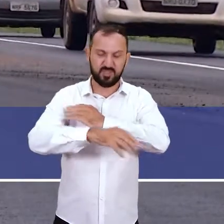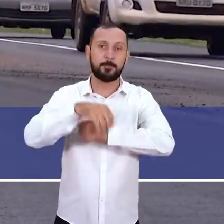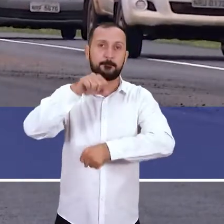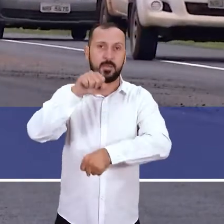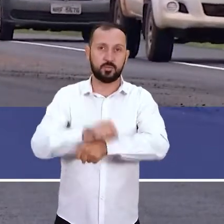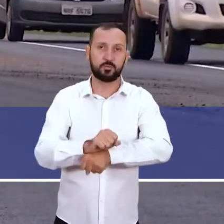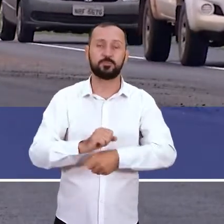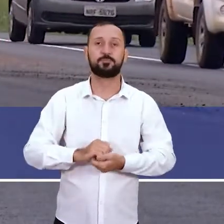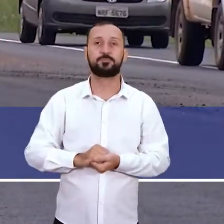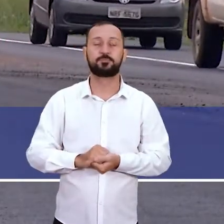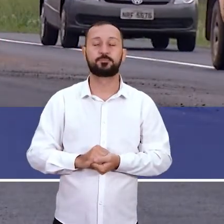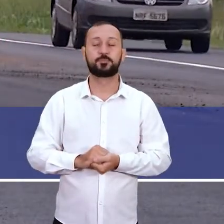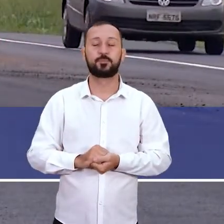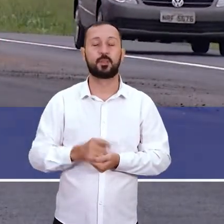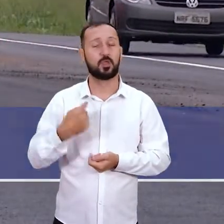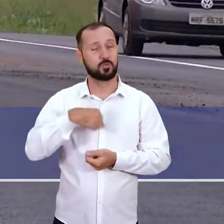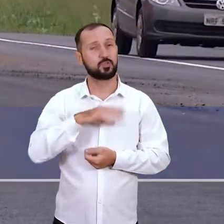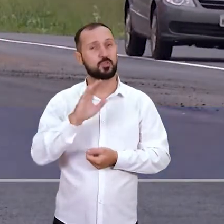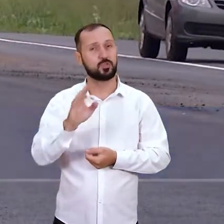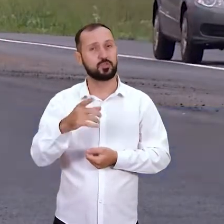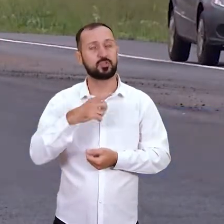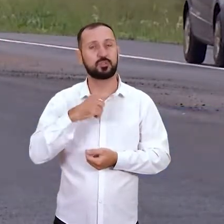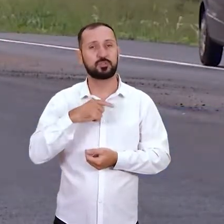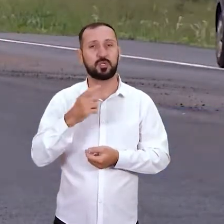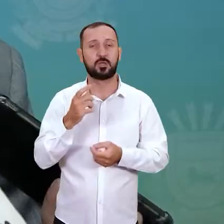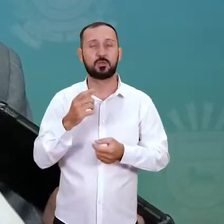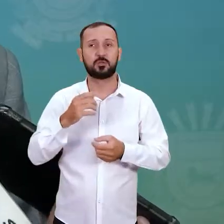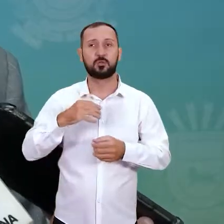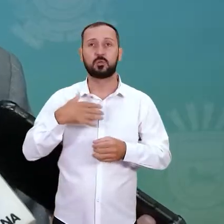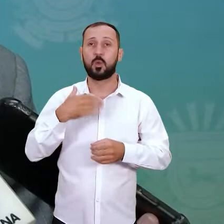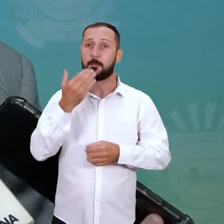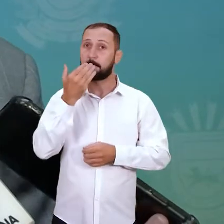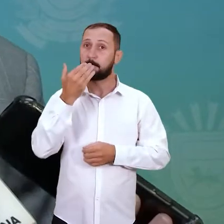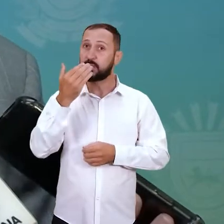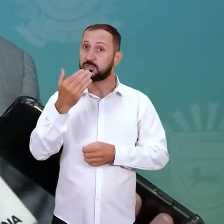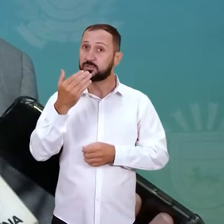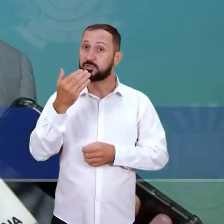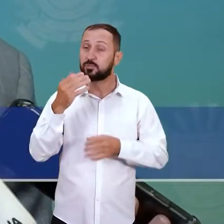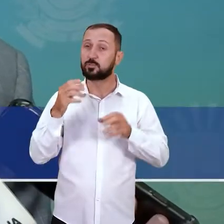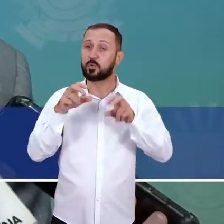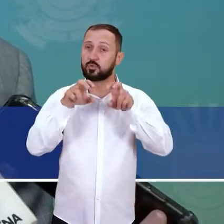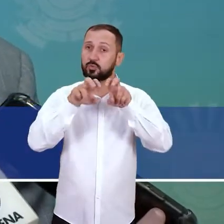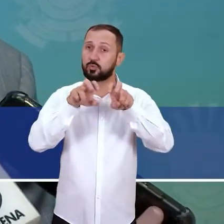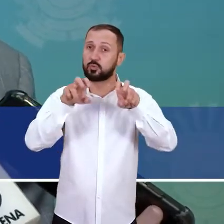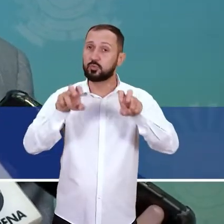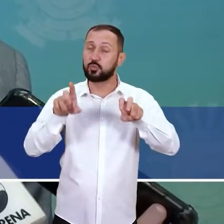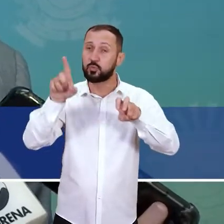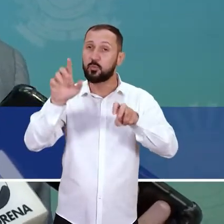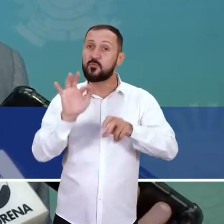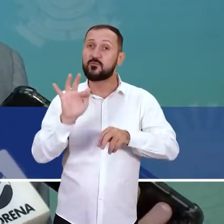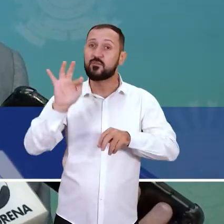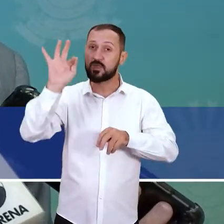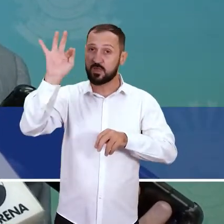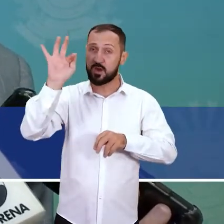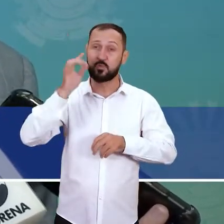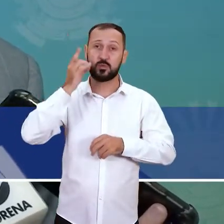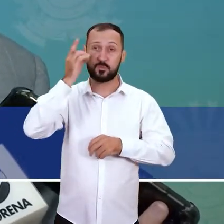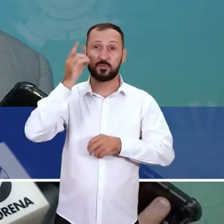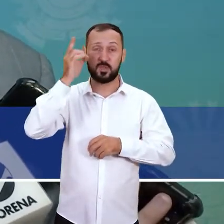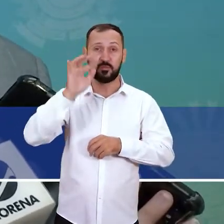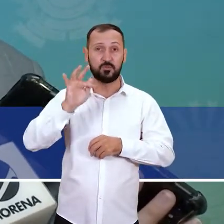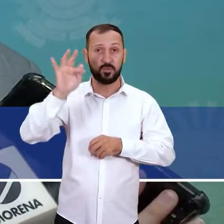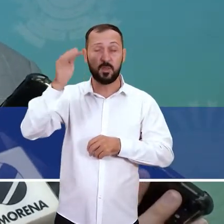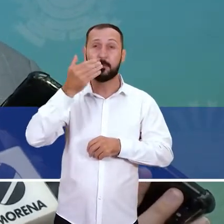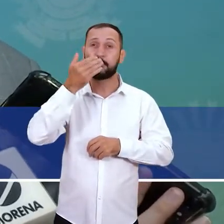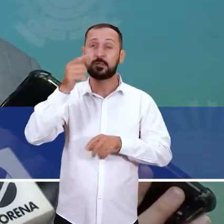de duplicação que estão paralisadas. Nós estamos encaminhando a nossa bancada federal do Mato Grosso do Sul,